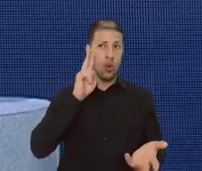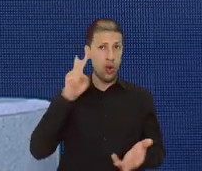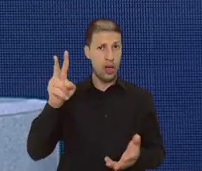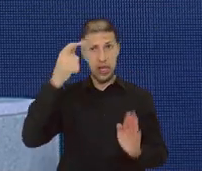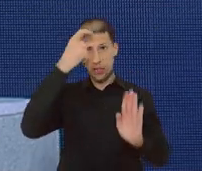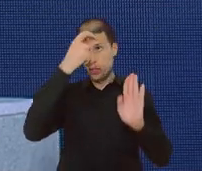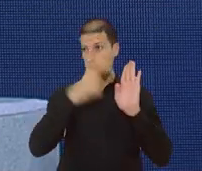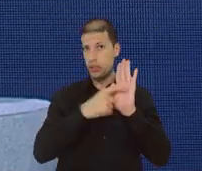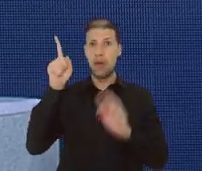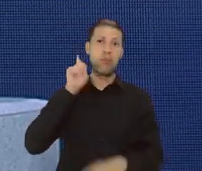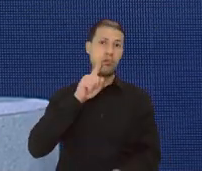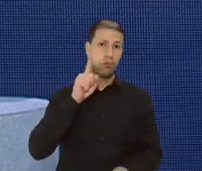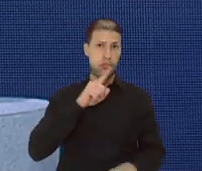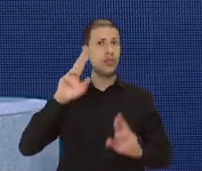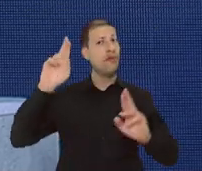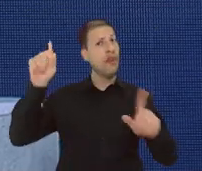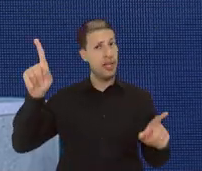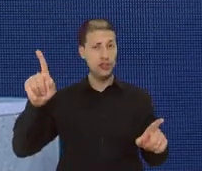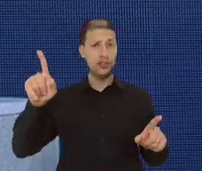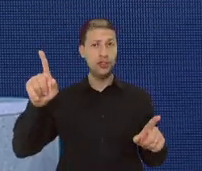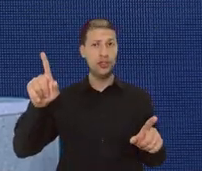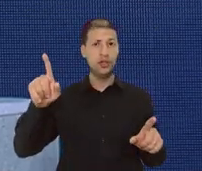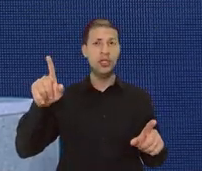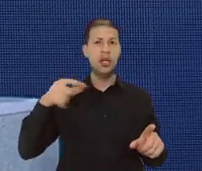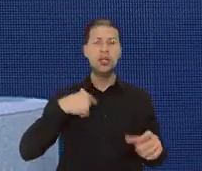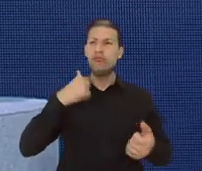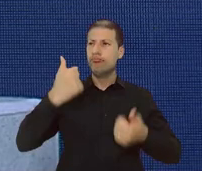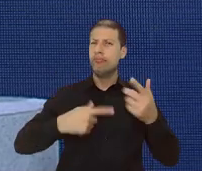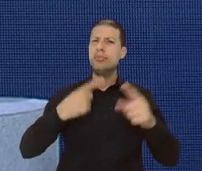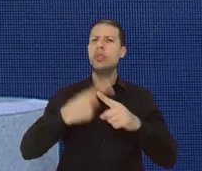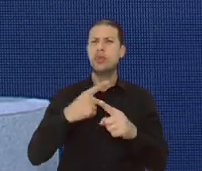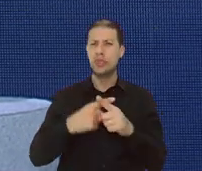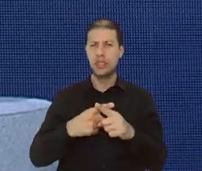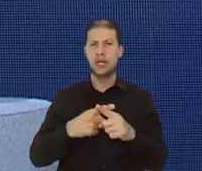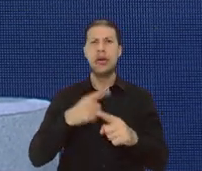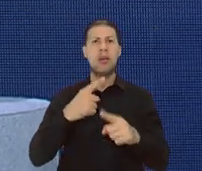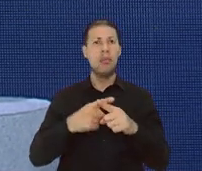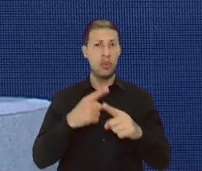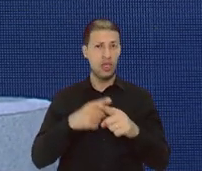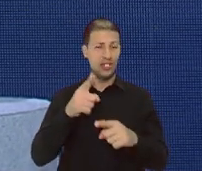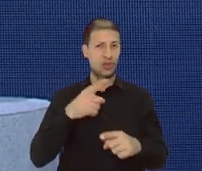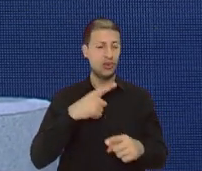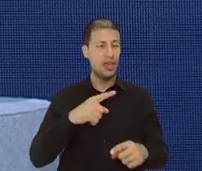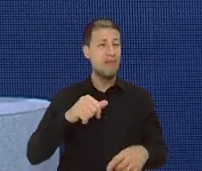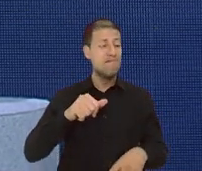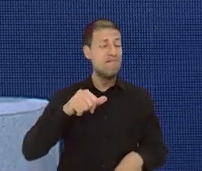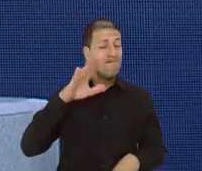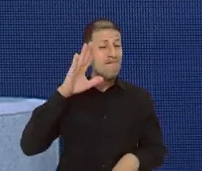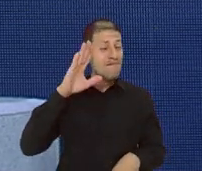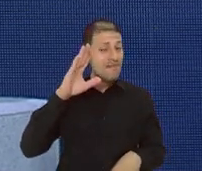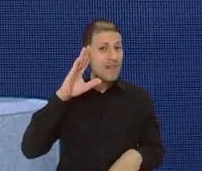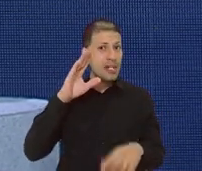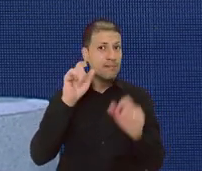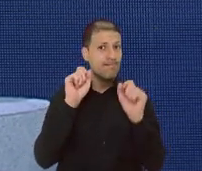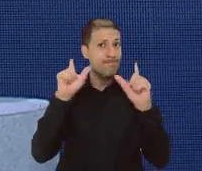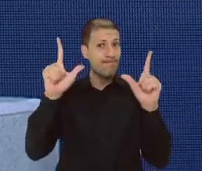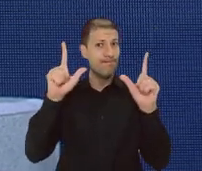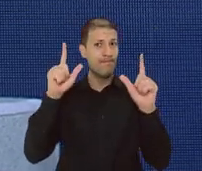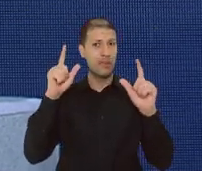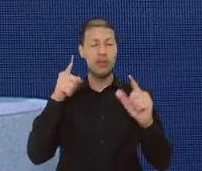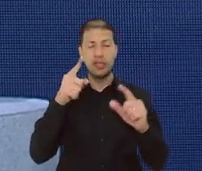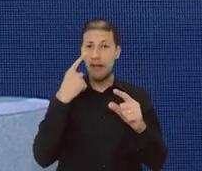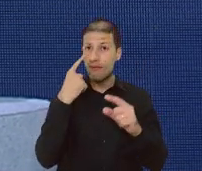nos Estados Unidos e por que que eu trouxe esses pontos porque esses são os pontos mais críticos que você tem quando você tá olhando investir